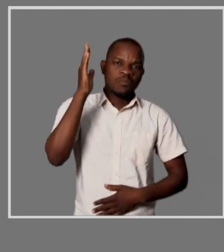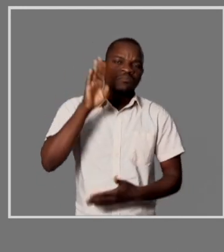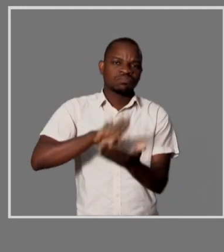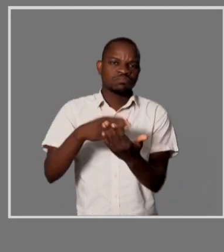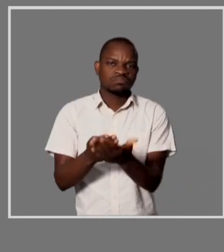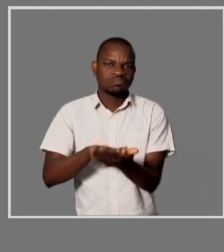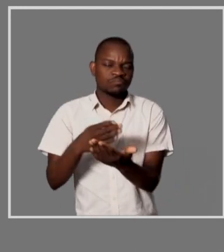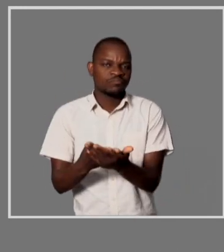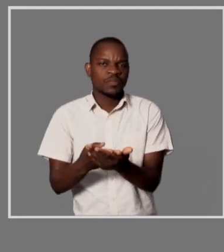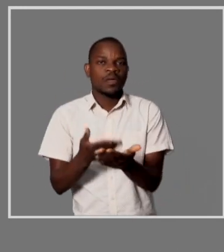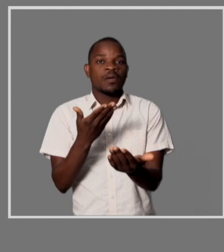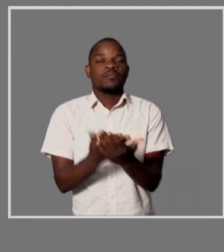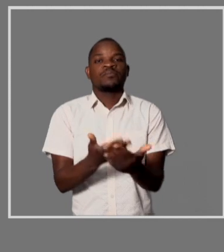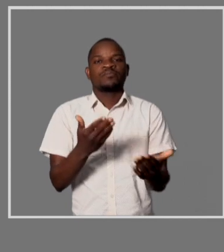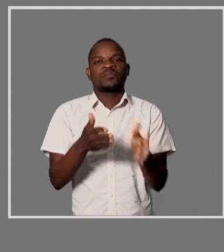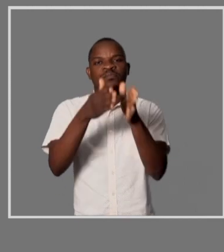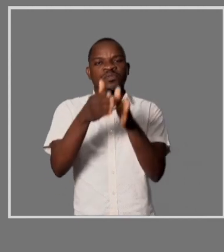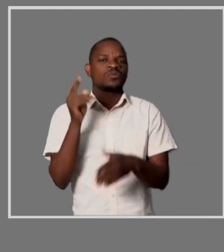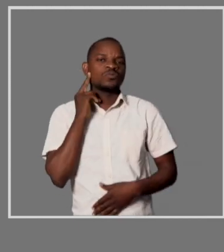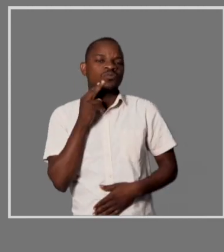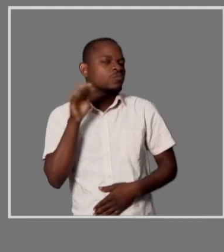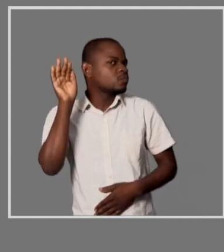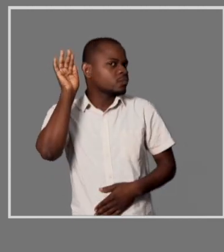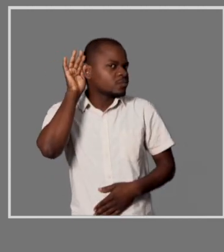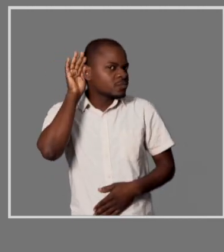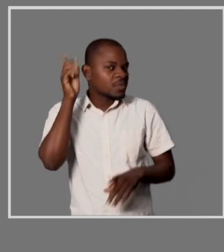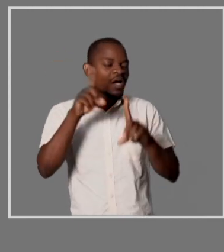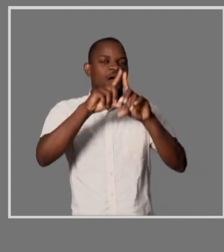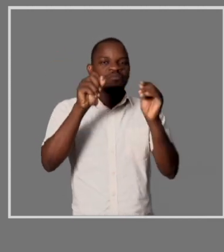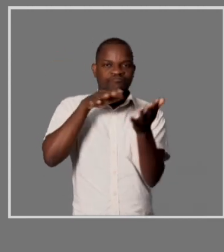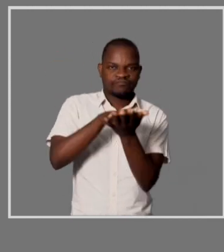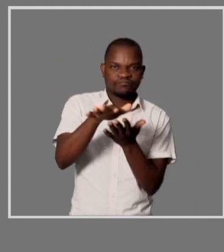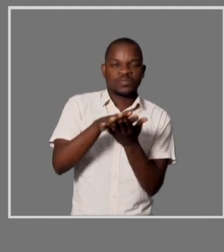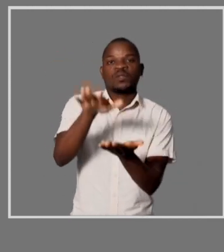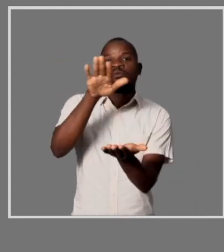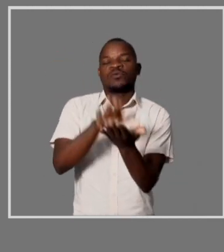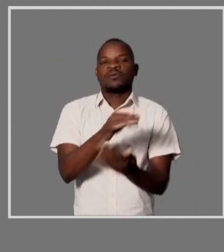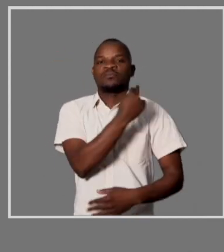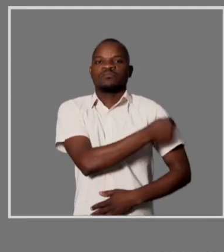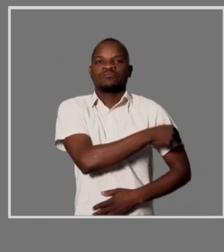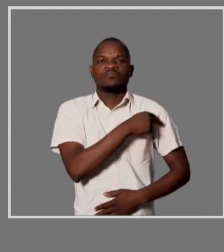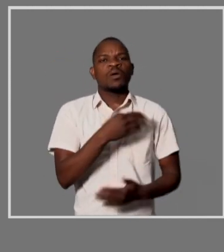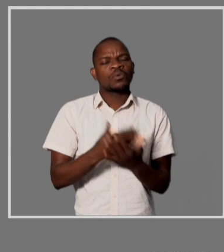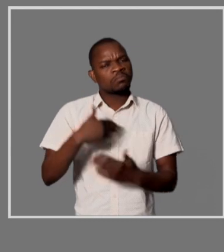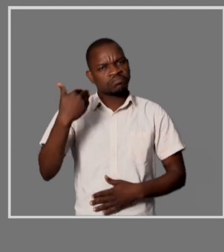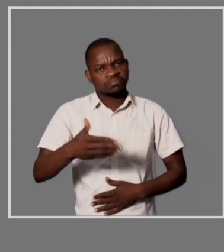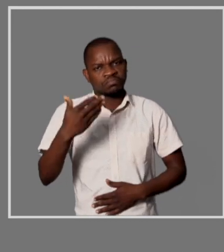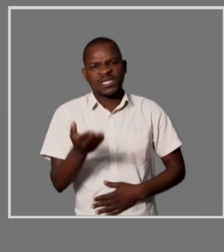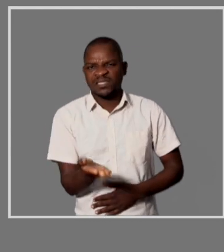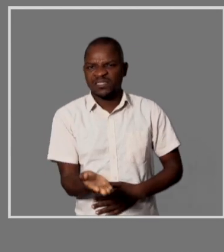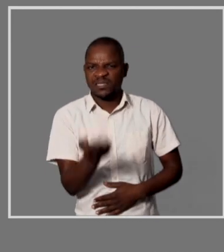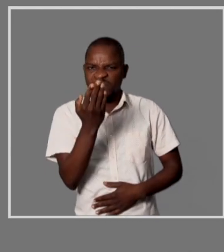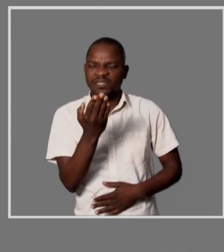deficiência auditiva possa perceber a mensagem ou a sensibilização que é feita nos hospitais, porque sempre nas manhãs